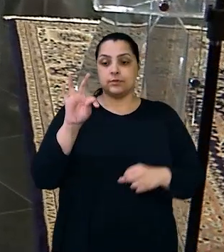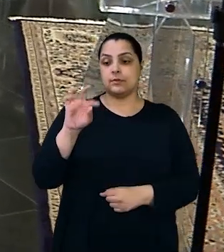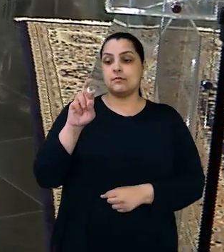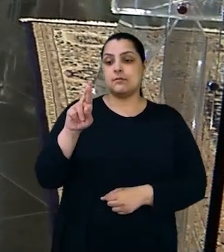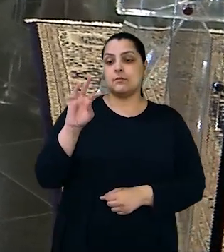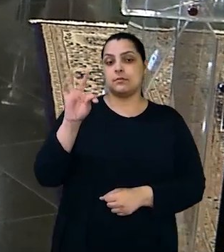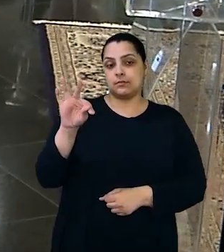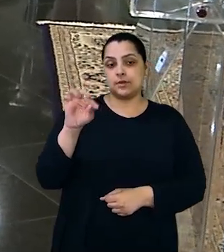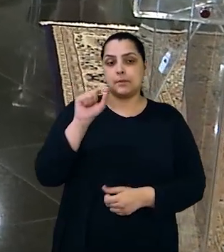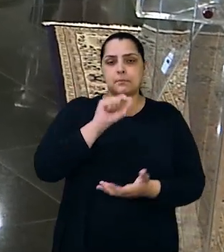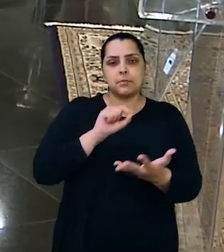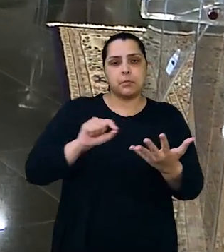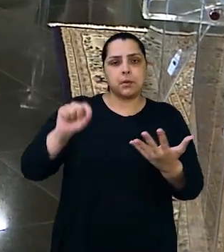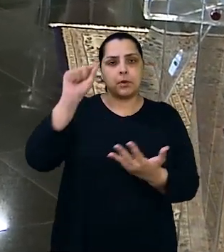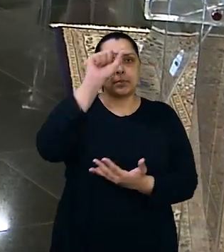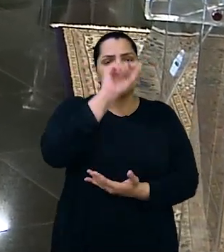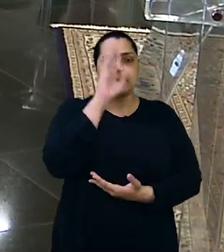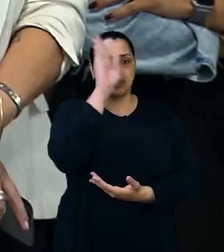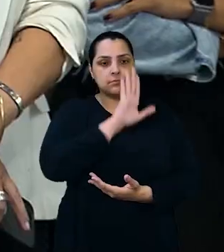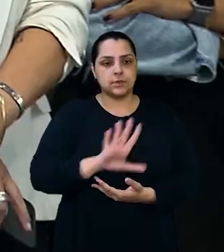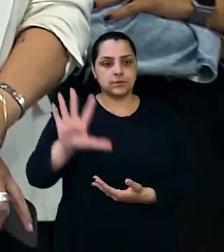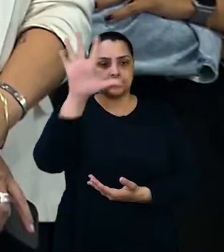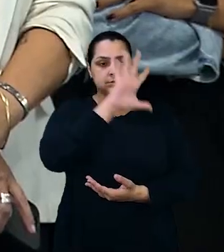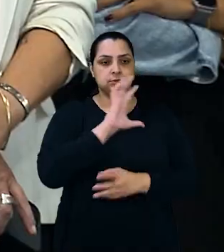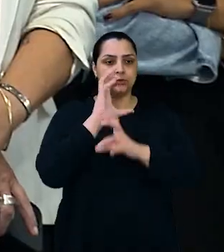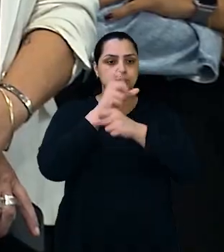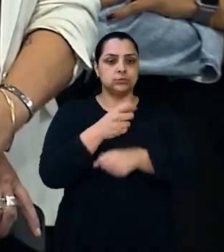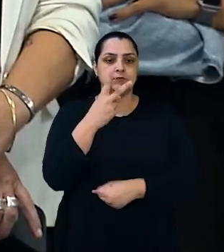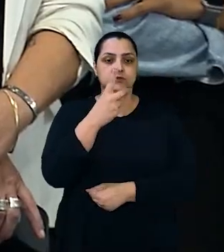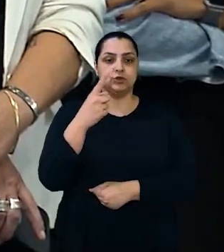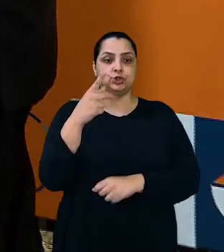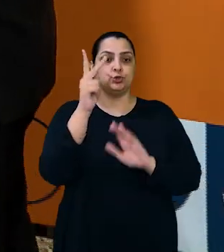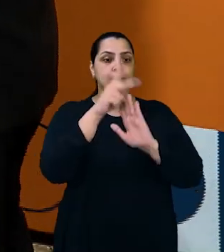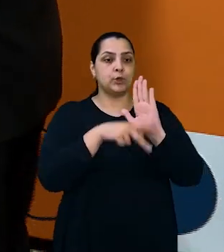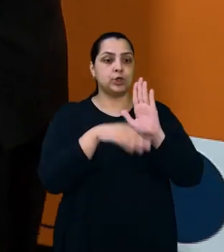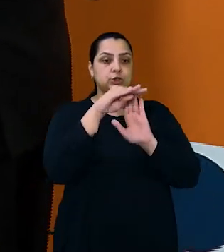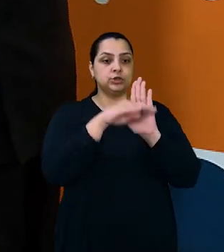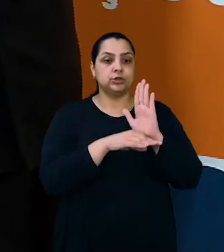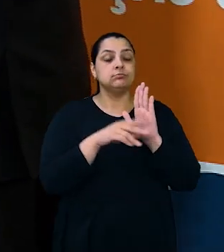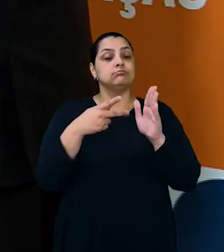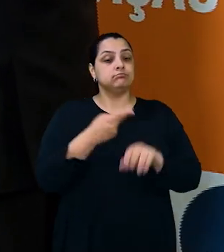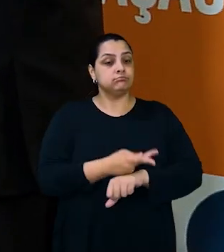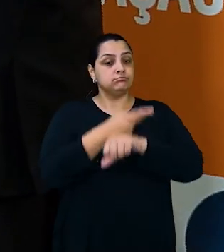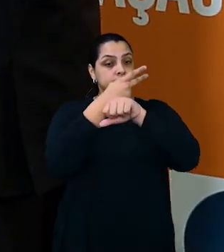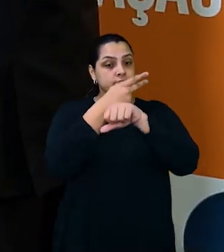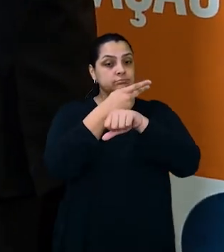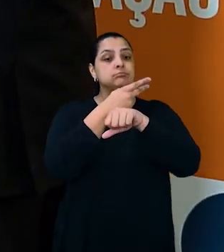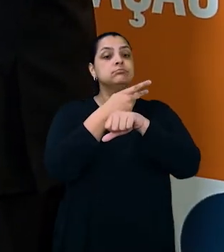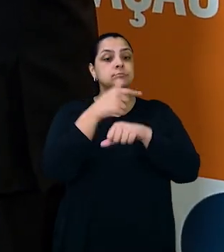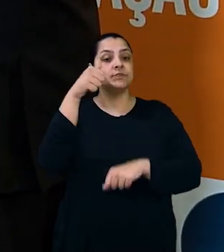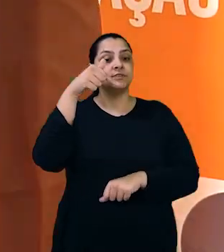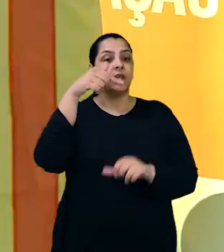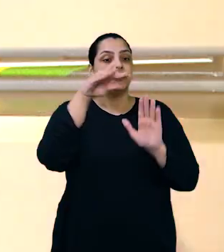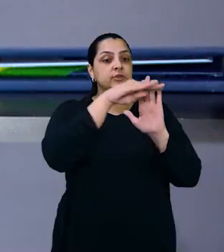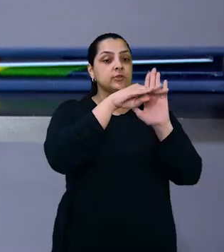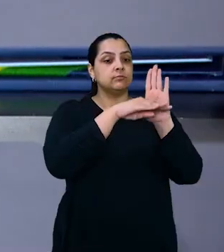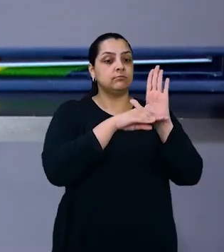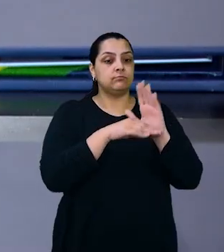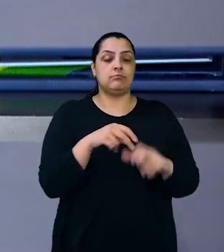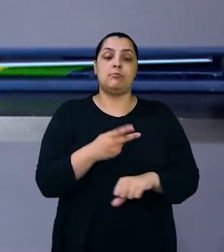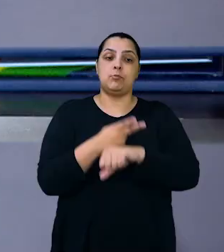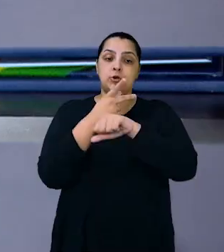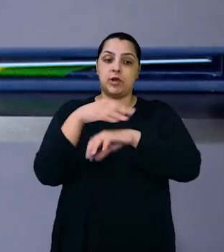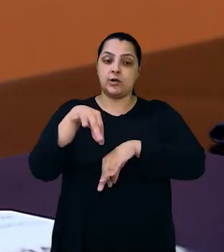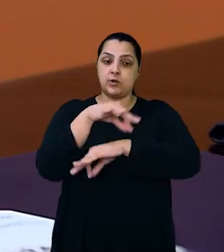do trabalho espalhados pelo Brasil. Ao todo, 21 projetos concorreram ao prêmio em 7 categorias: